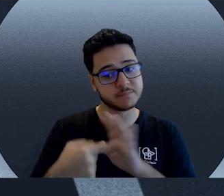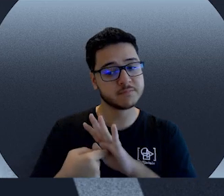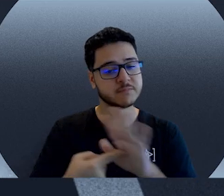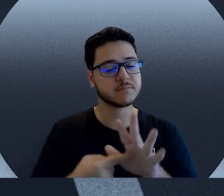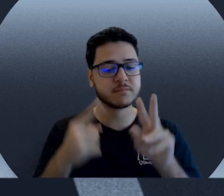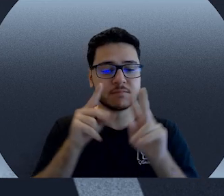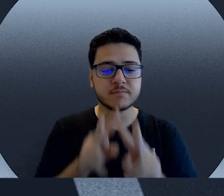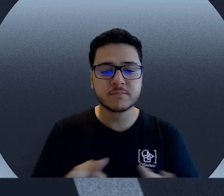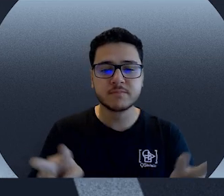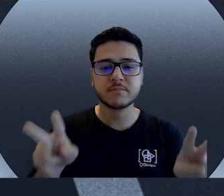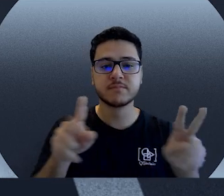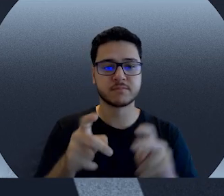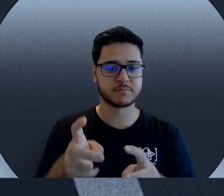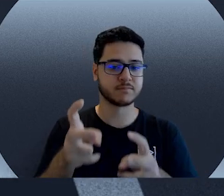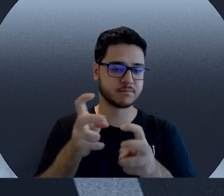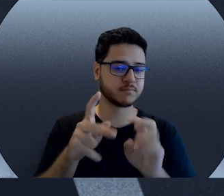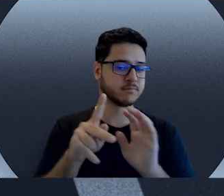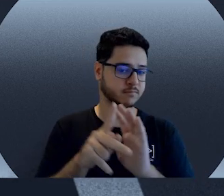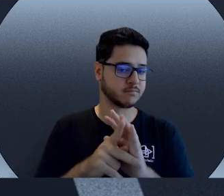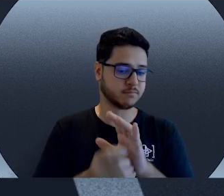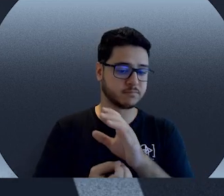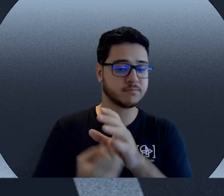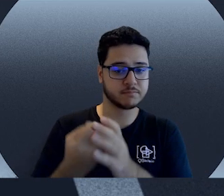pudesse dar uma olhada na produção dela.